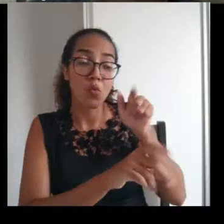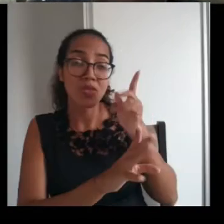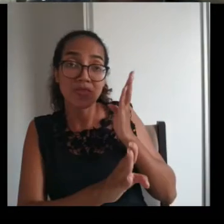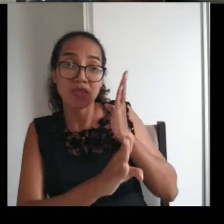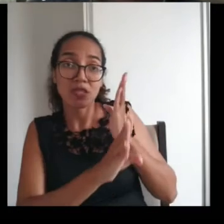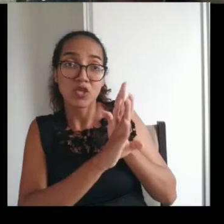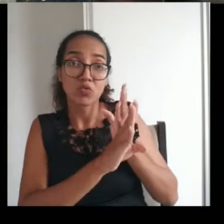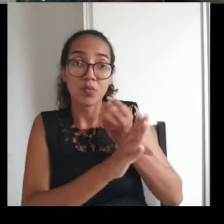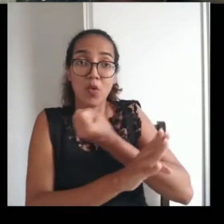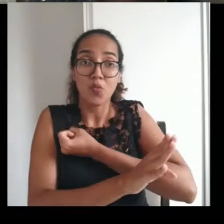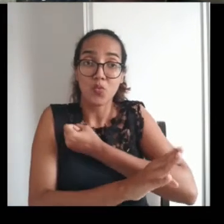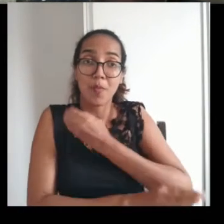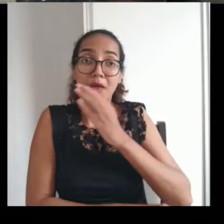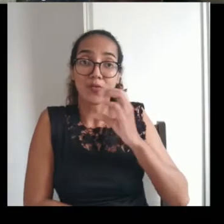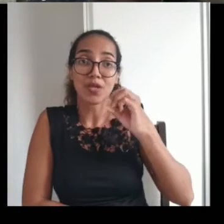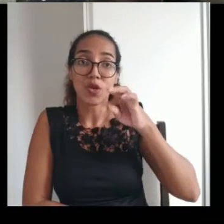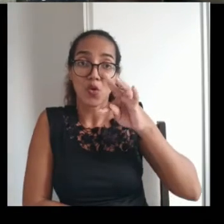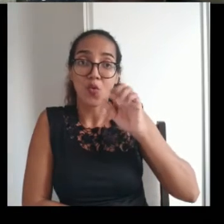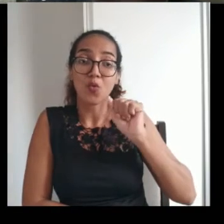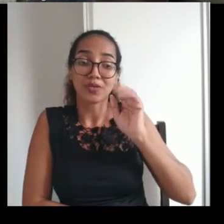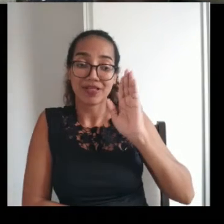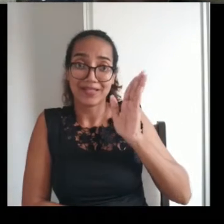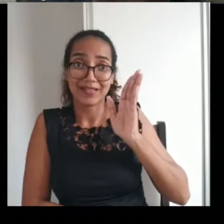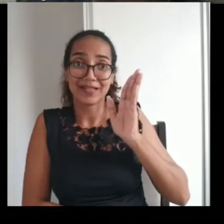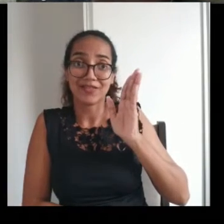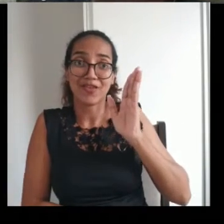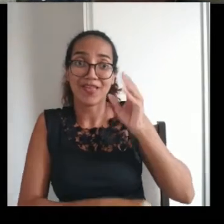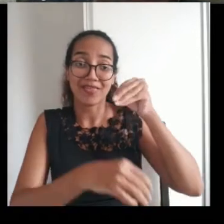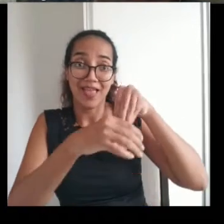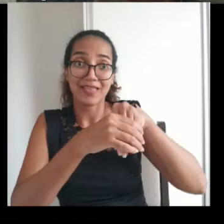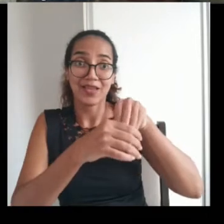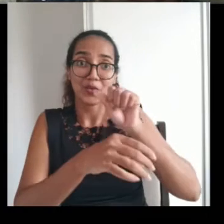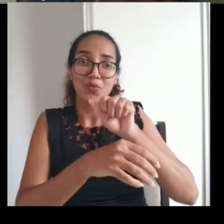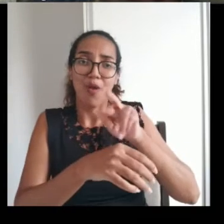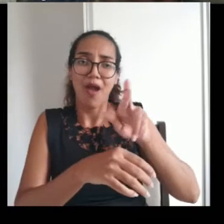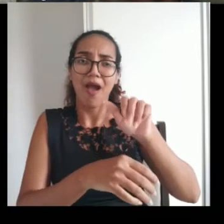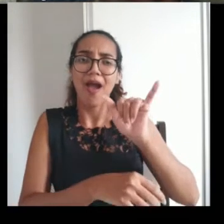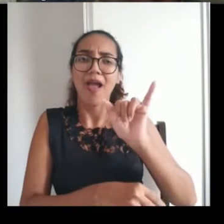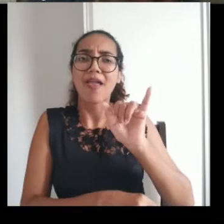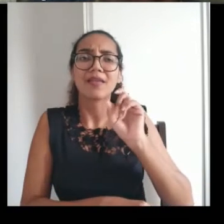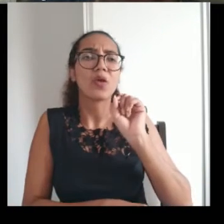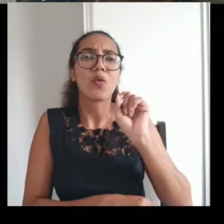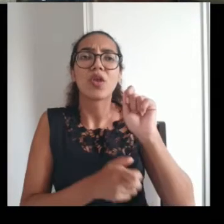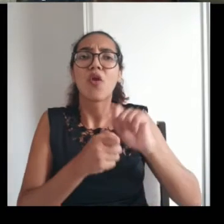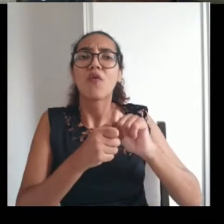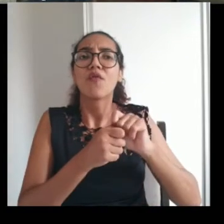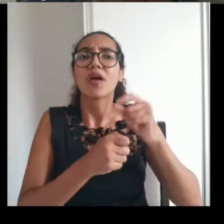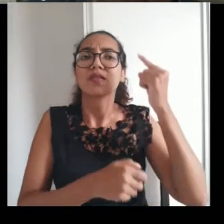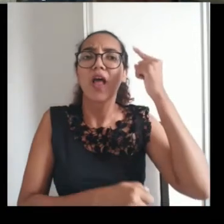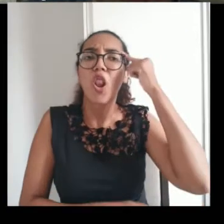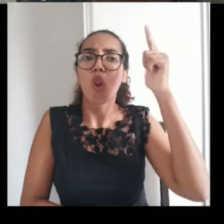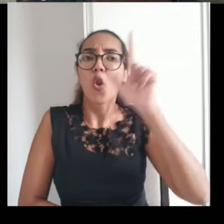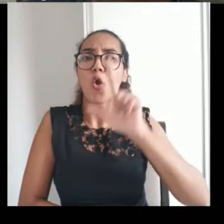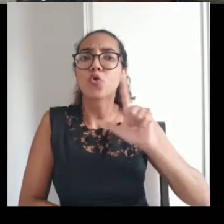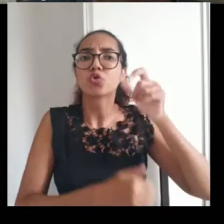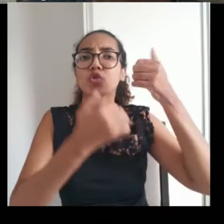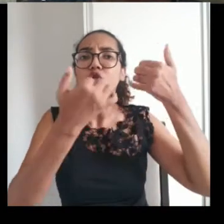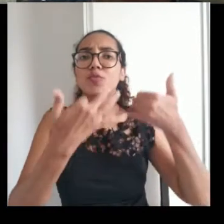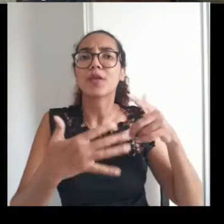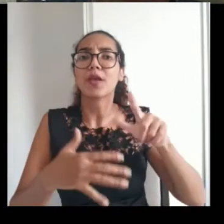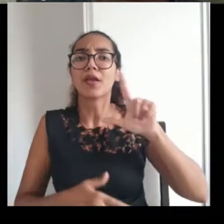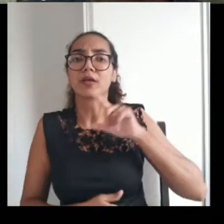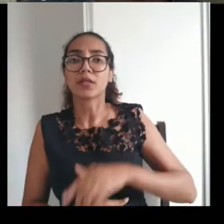que não existe, né? Ela está aqui. Aí eu faço aquela lógica que eu falei para vocês, ó. Eu venho para cá na posição